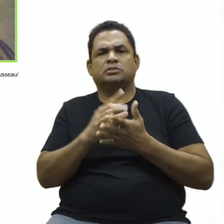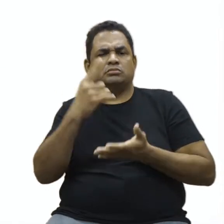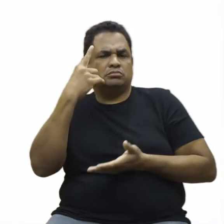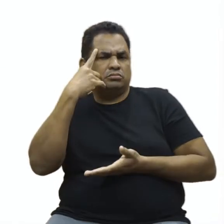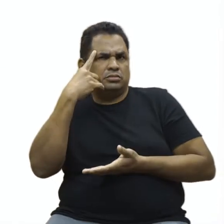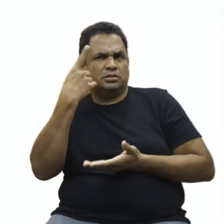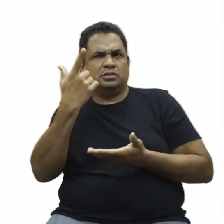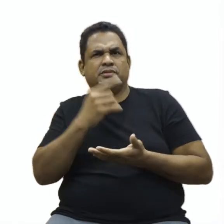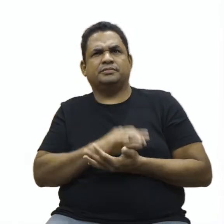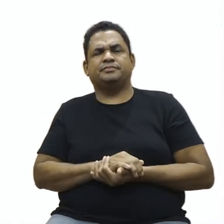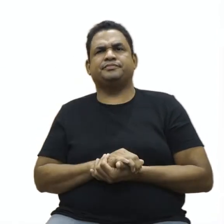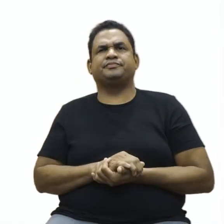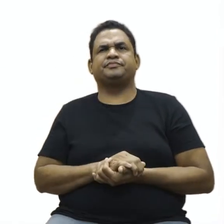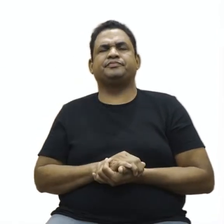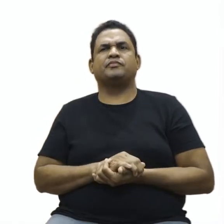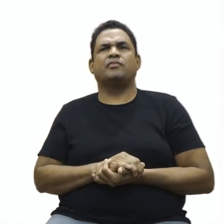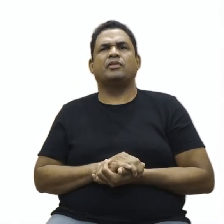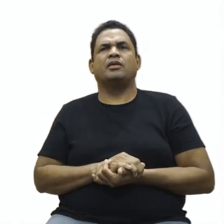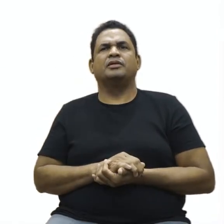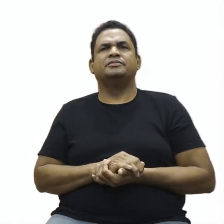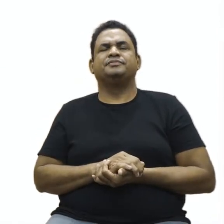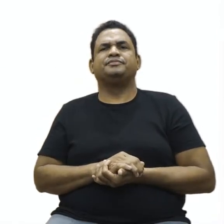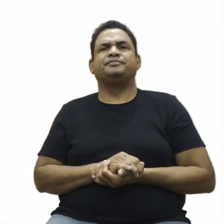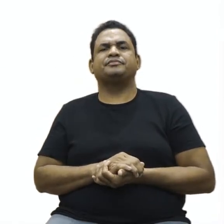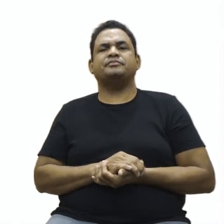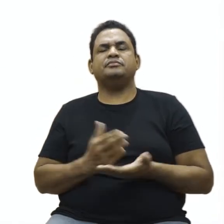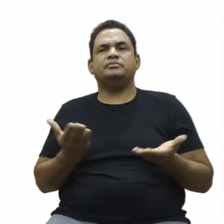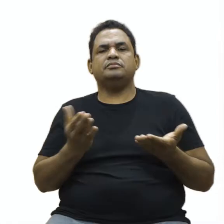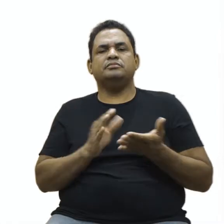pensar. E é isso, gente.